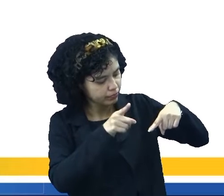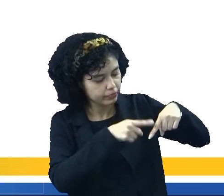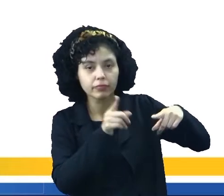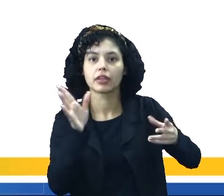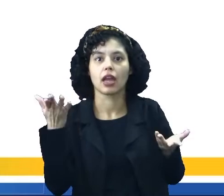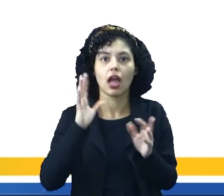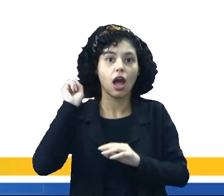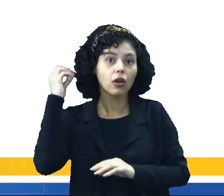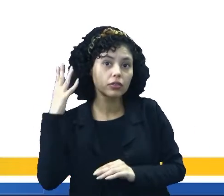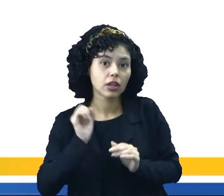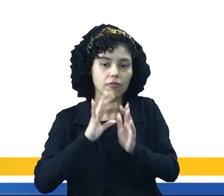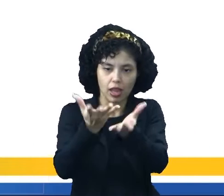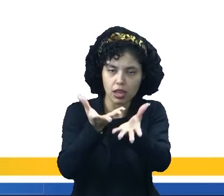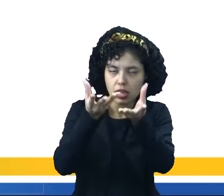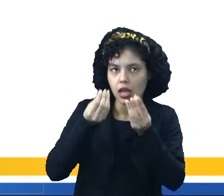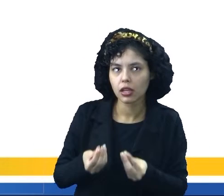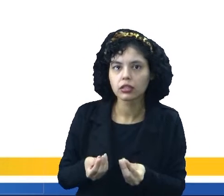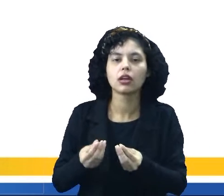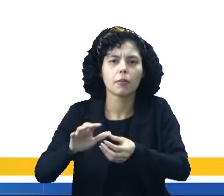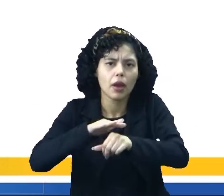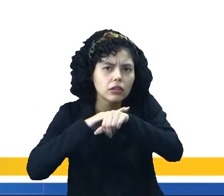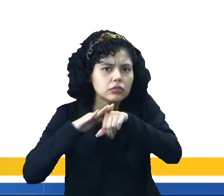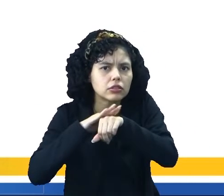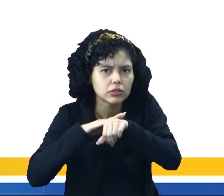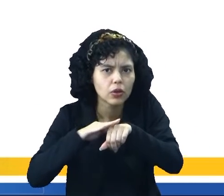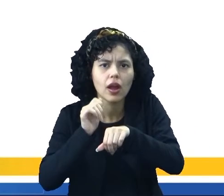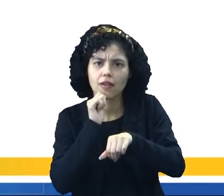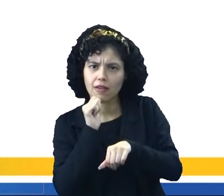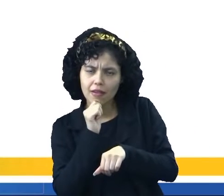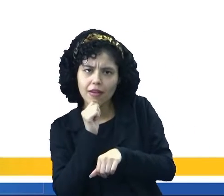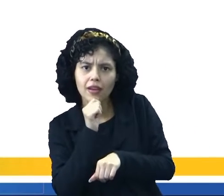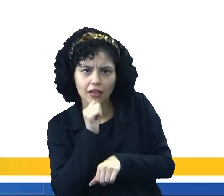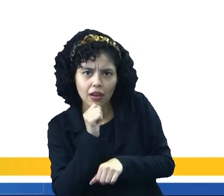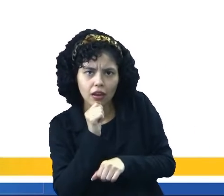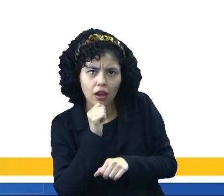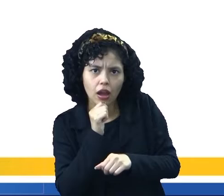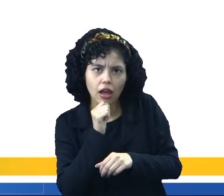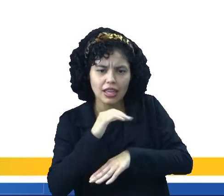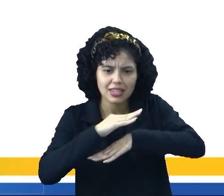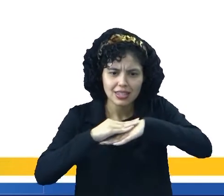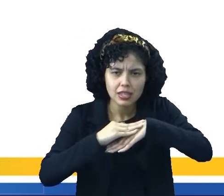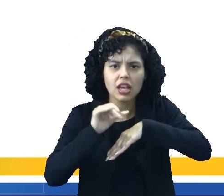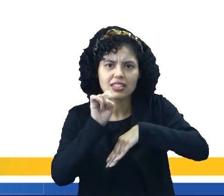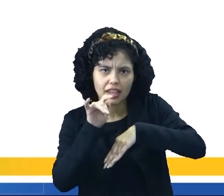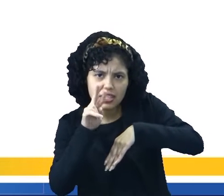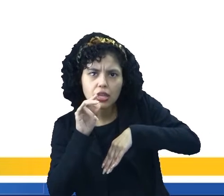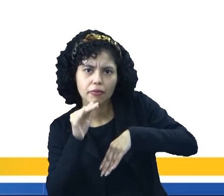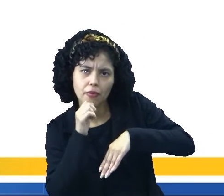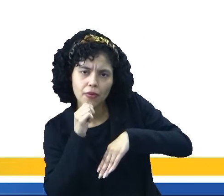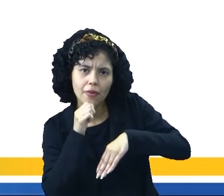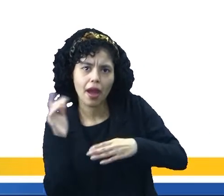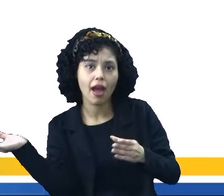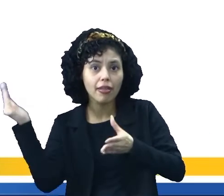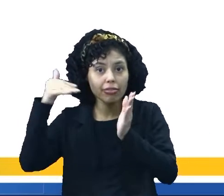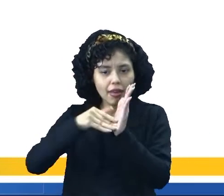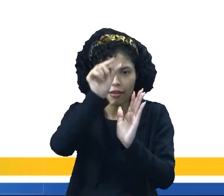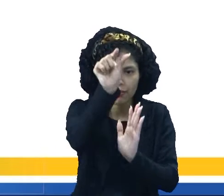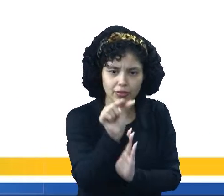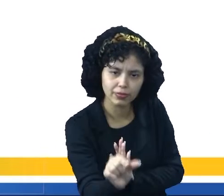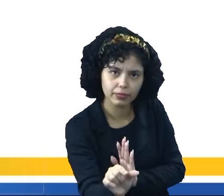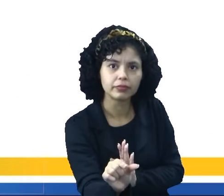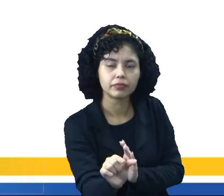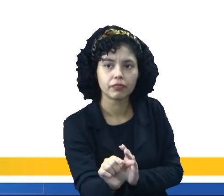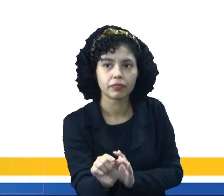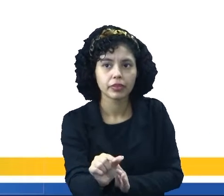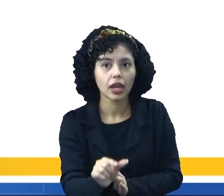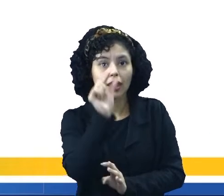que é o chamado receptor sensorial, que é um nervo ou neurônio sensitivo ou aferente, vai até a medula espinhal.